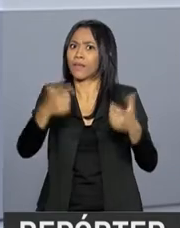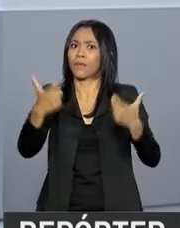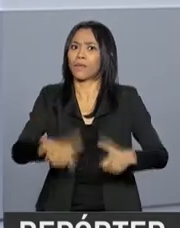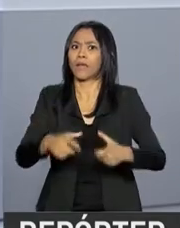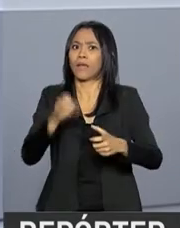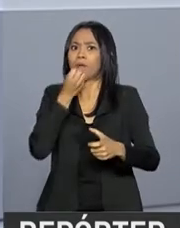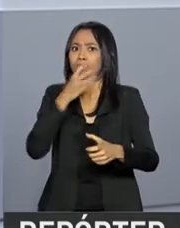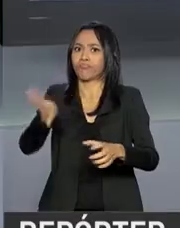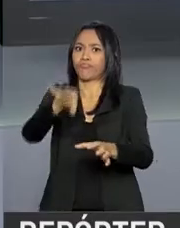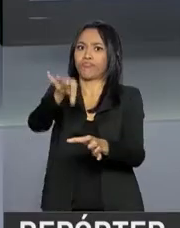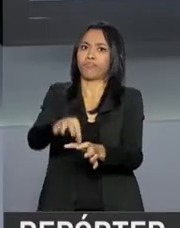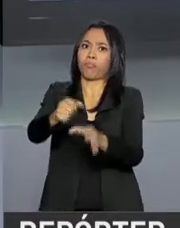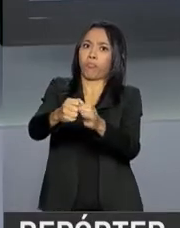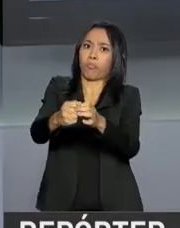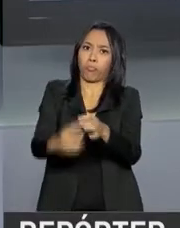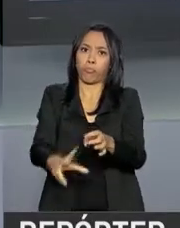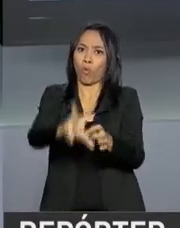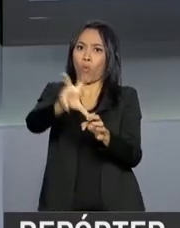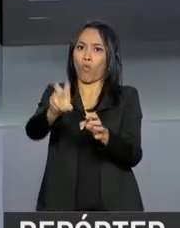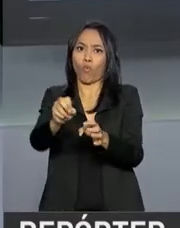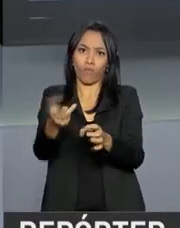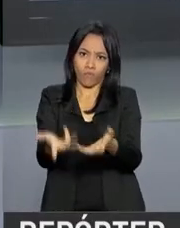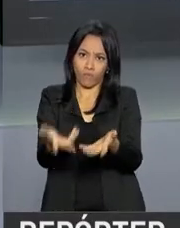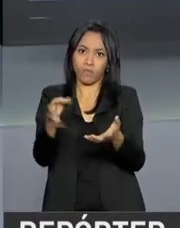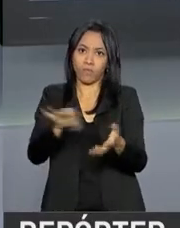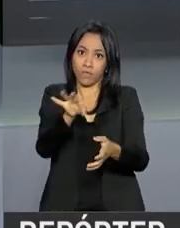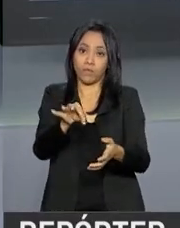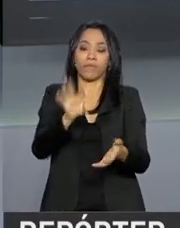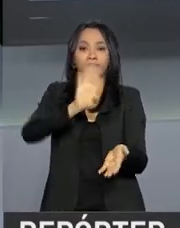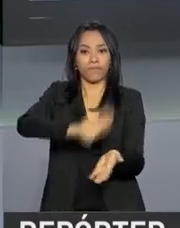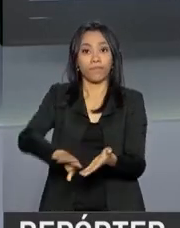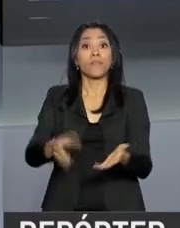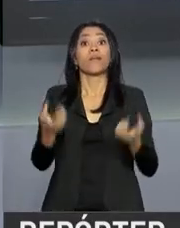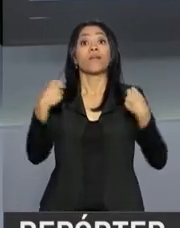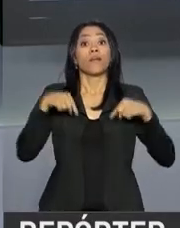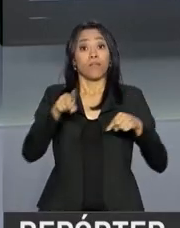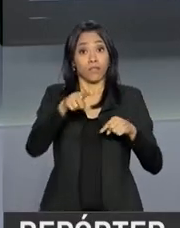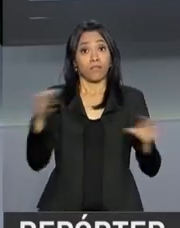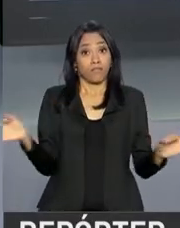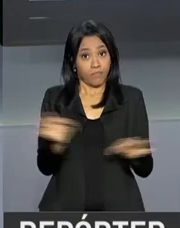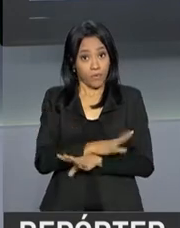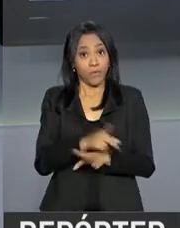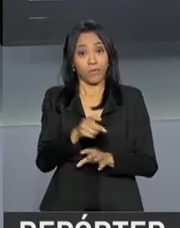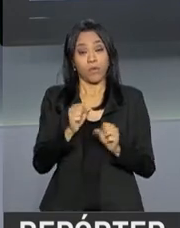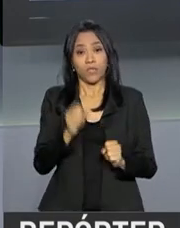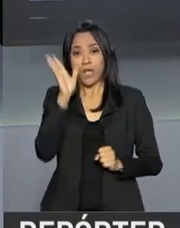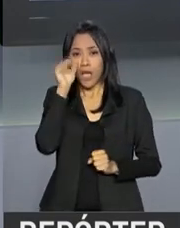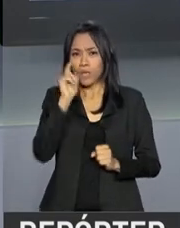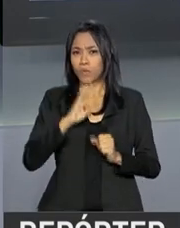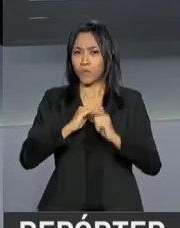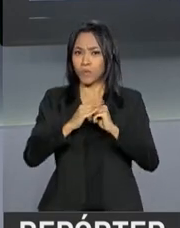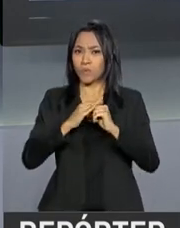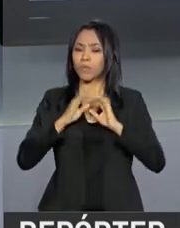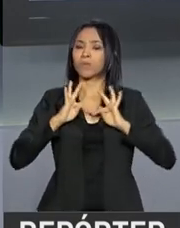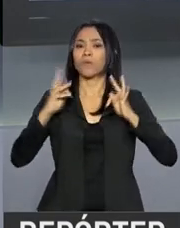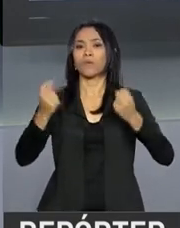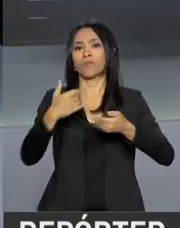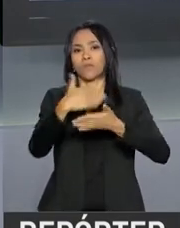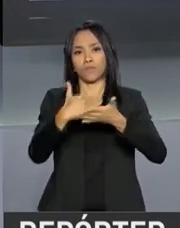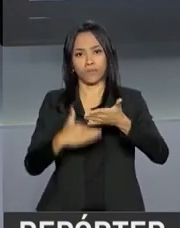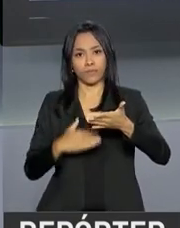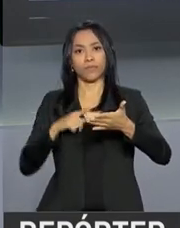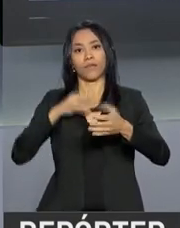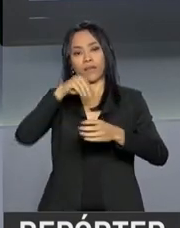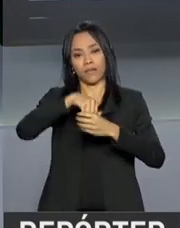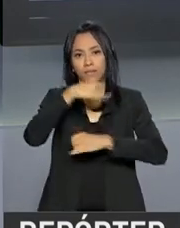do mosquito nós ficamos por aqui você pode rever as reportagens no youtube e toda nossa programação também está na página da